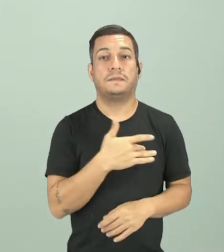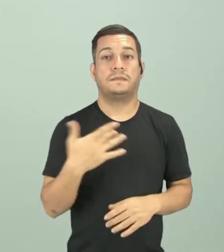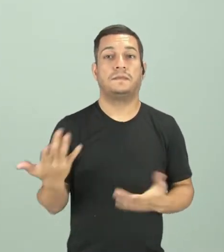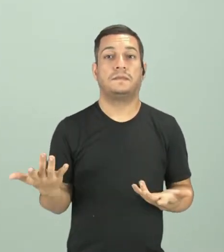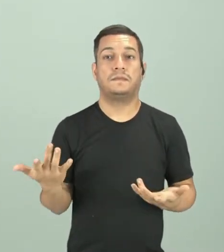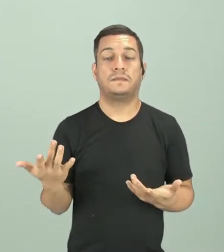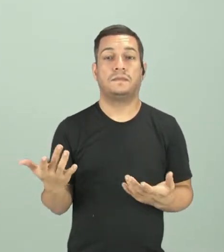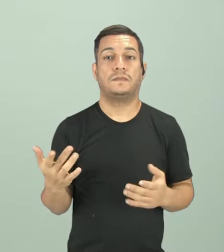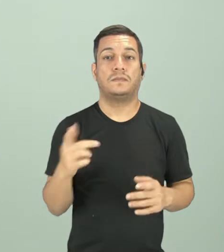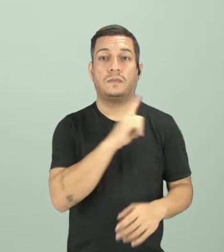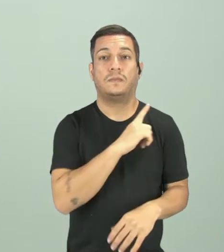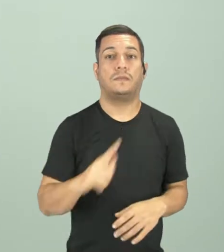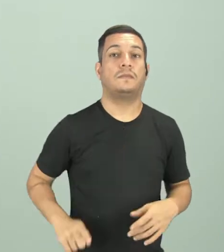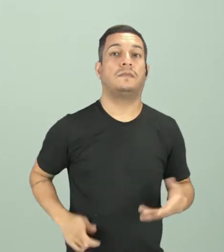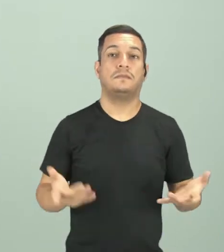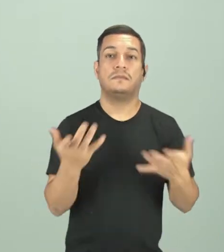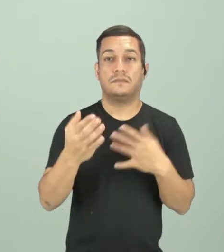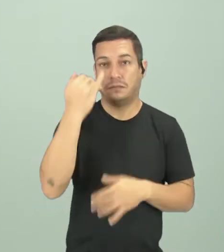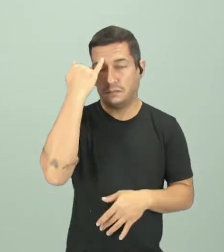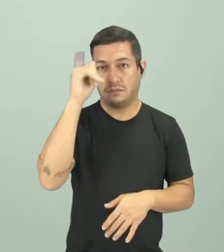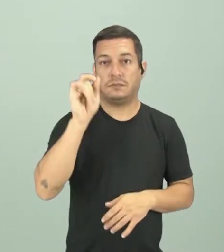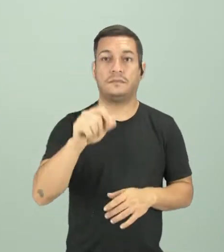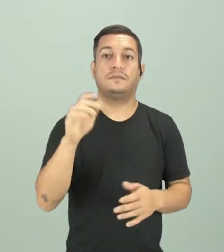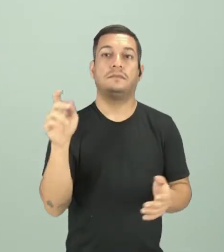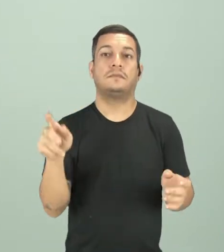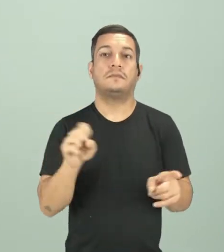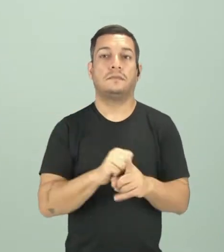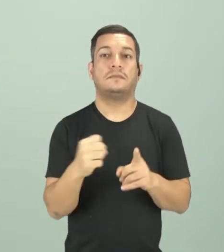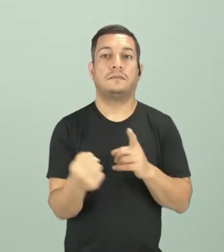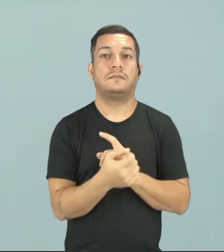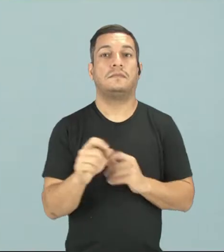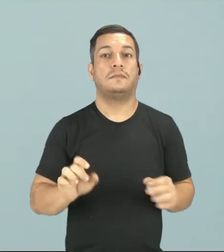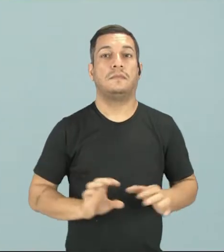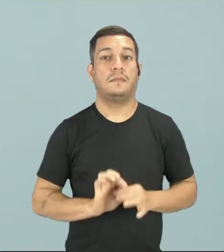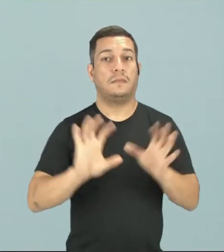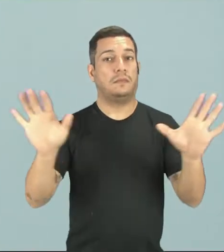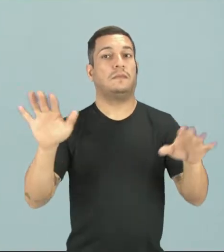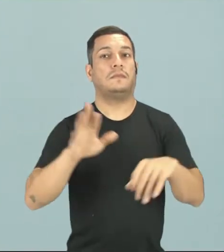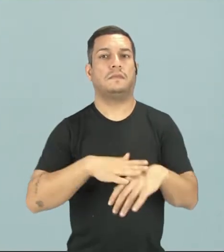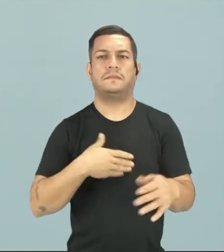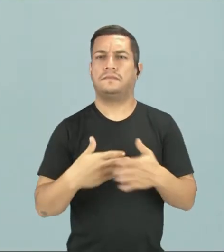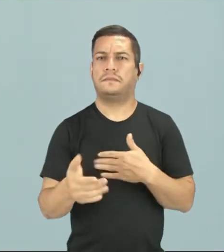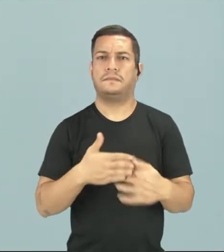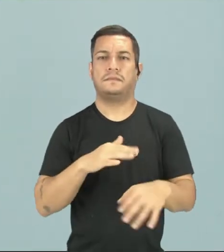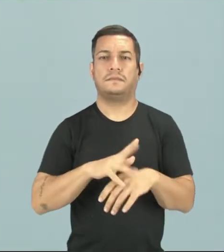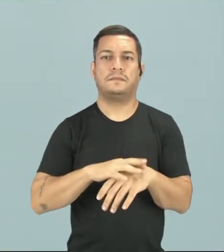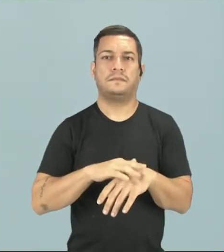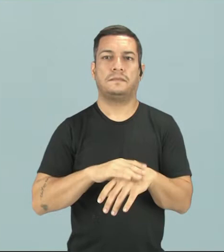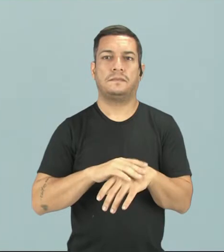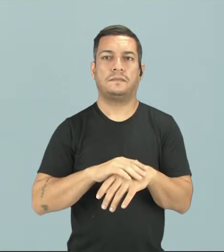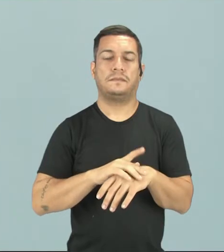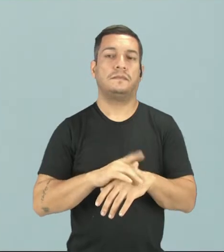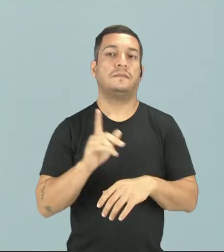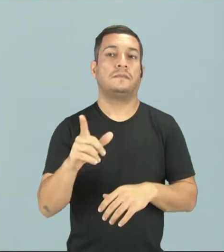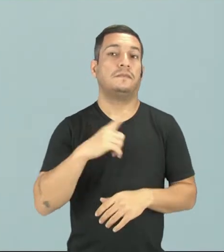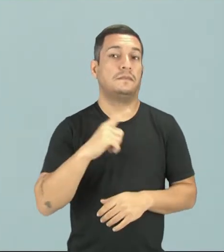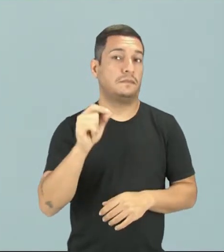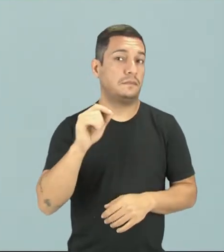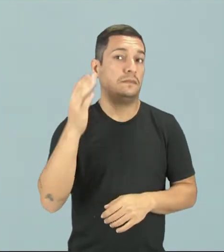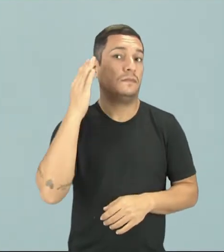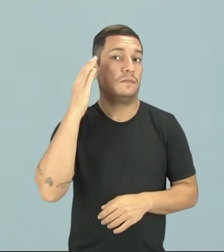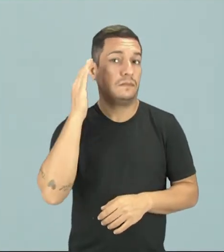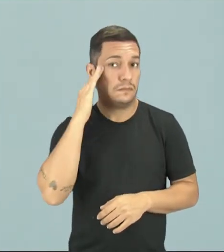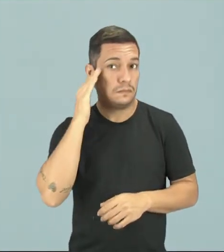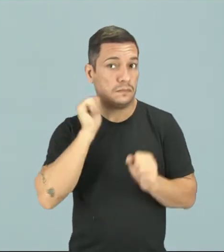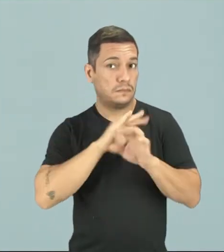ou seja, o governo queria criar uma sociedade livre de doenças, que tivesse noções tanto de